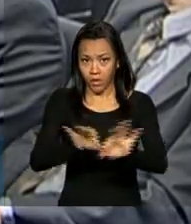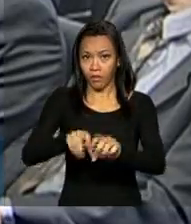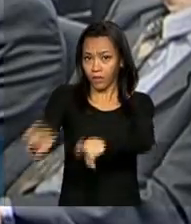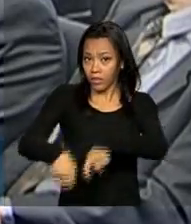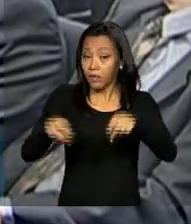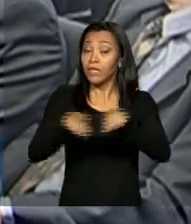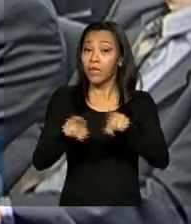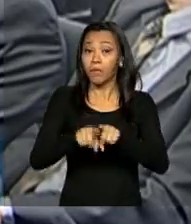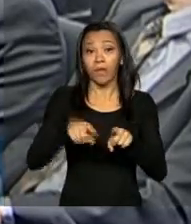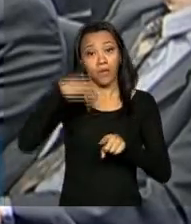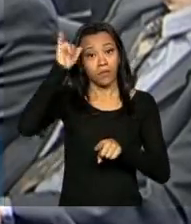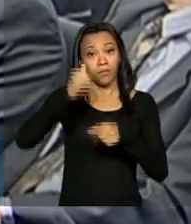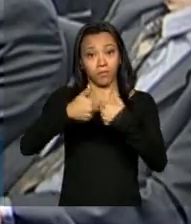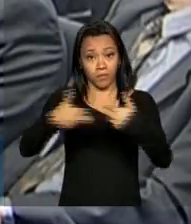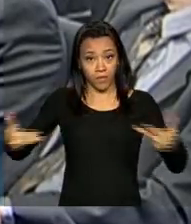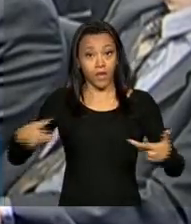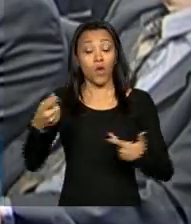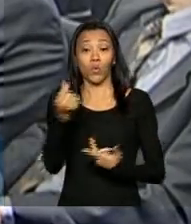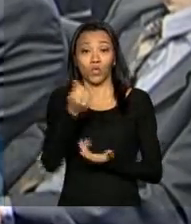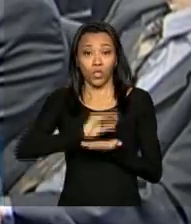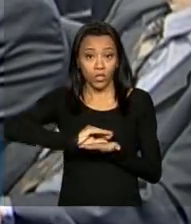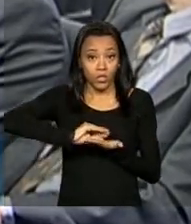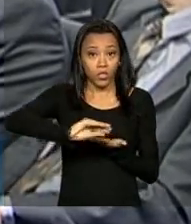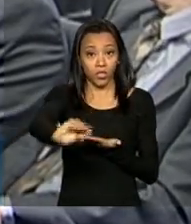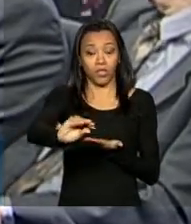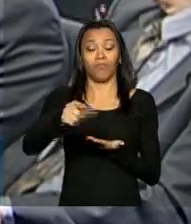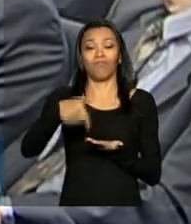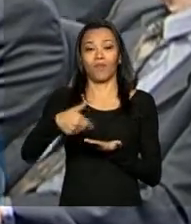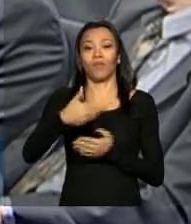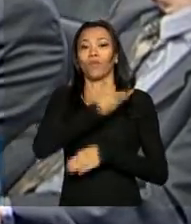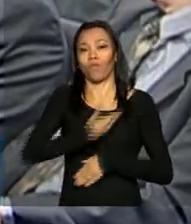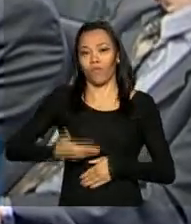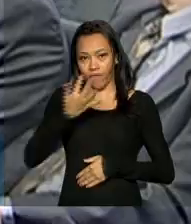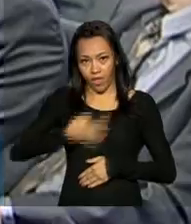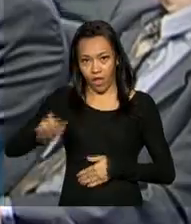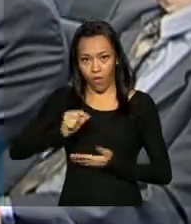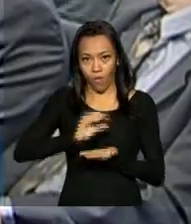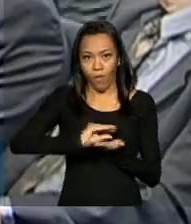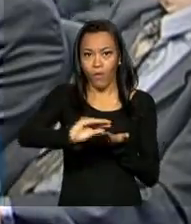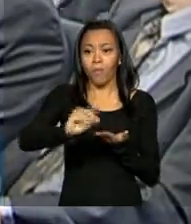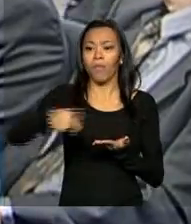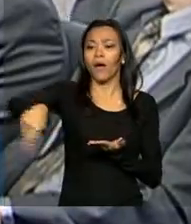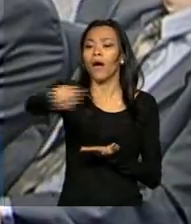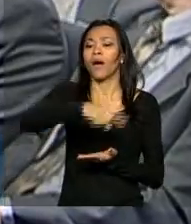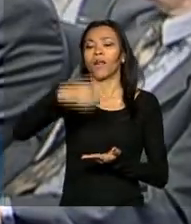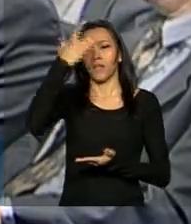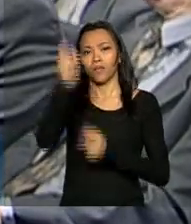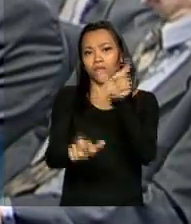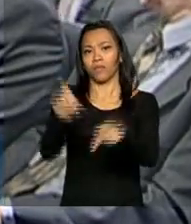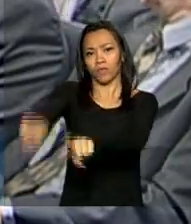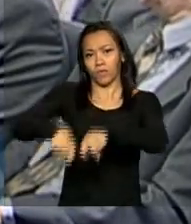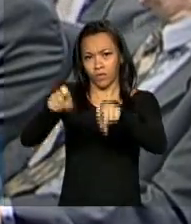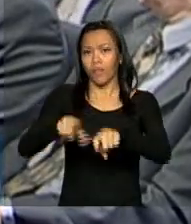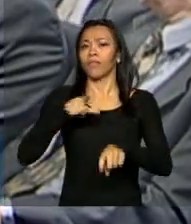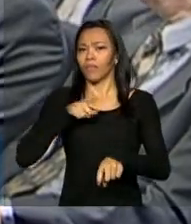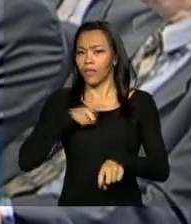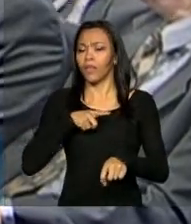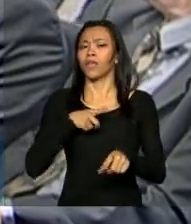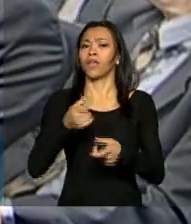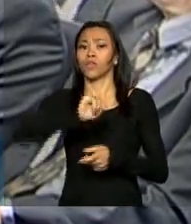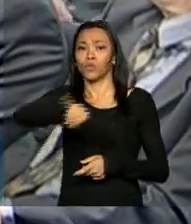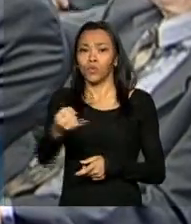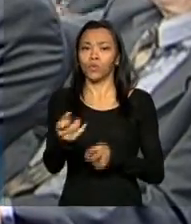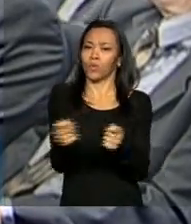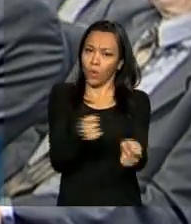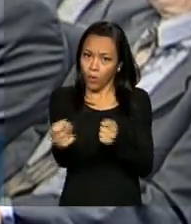grande parte dos recursos liberados pelo governo federal para os agricultores vão ter juros controlados. Para o médio produtor,